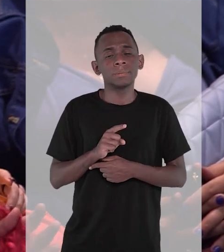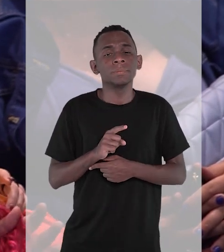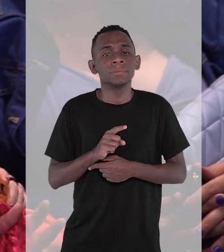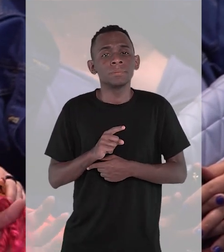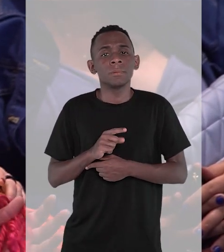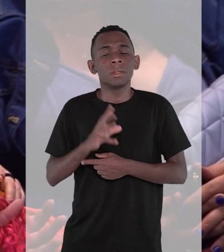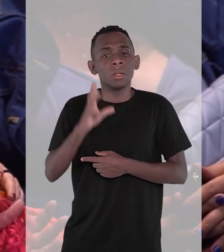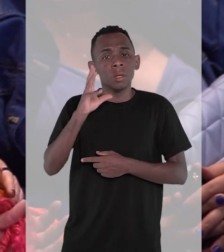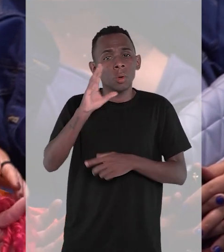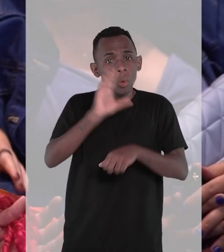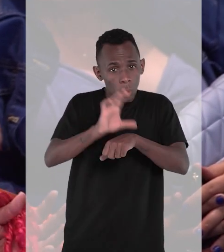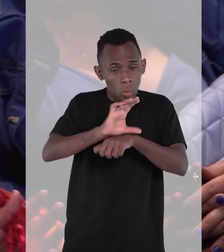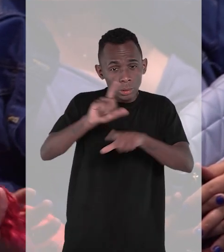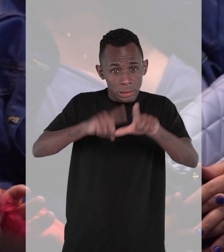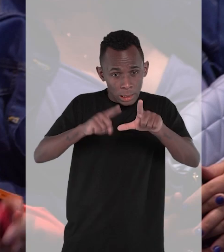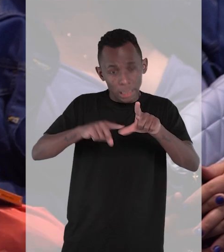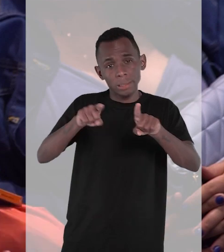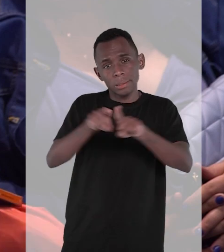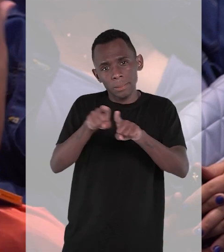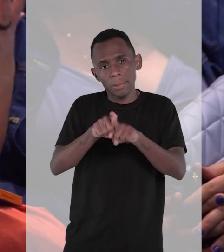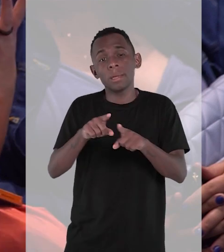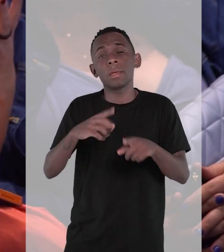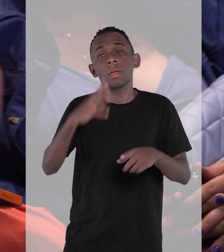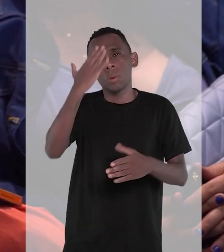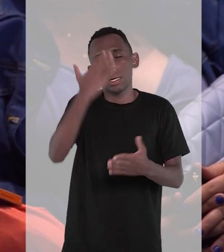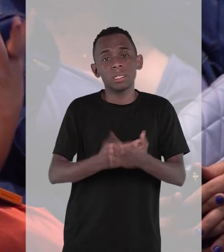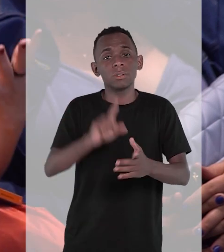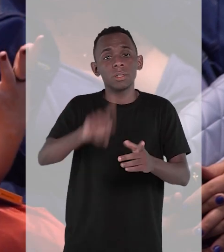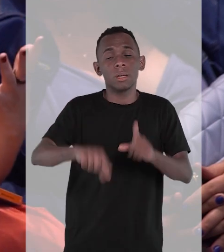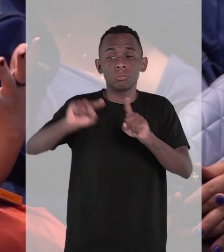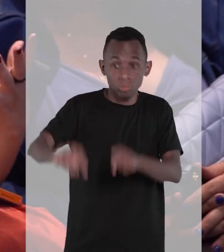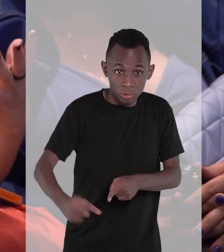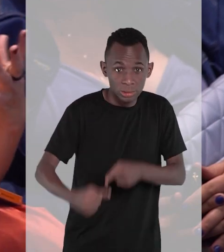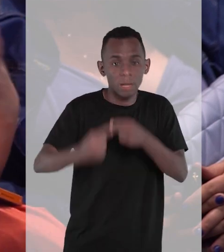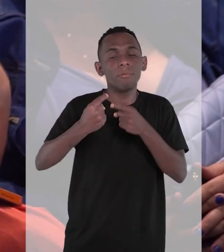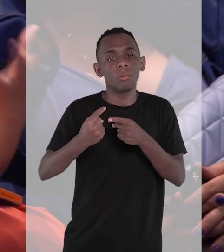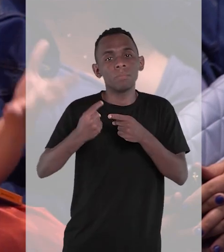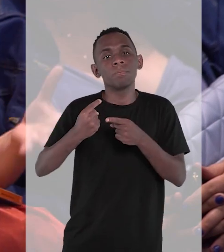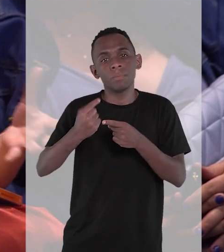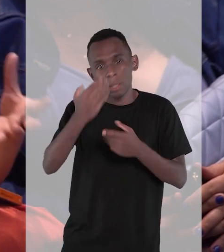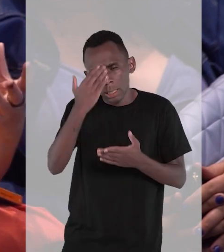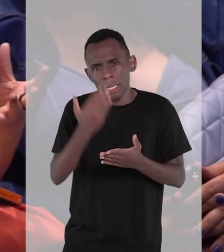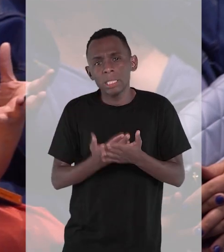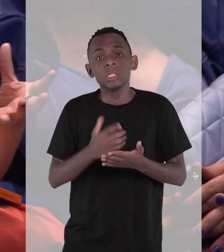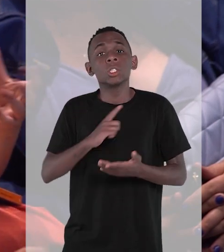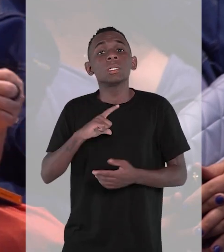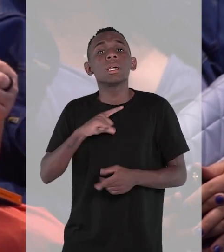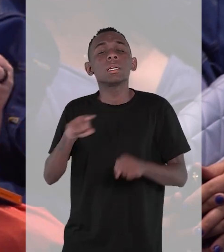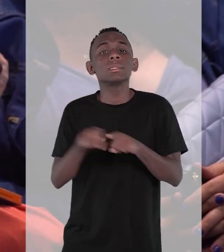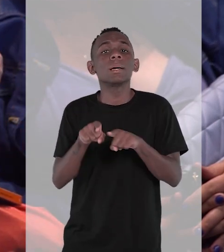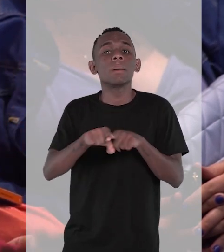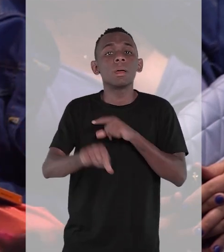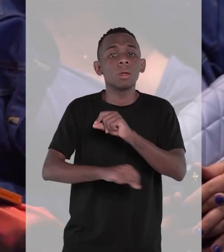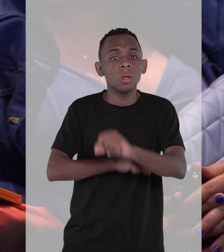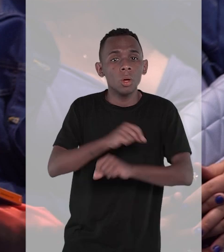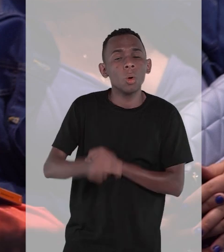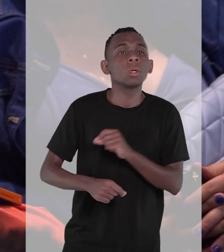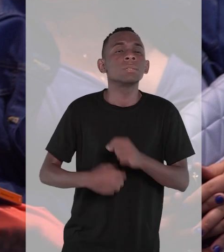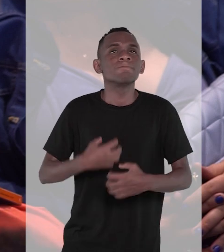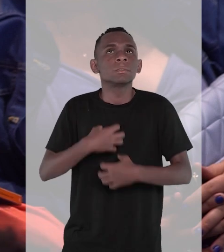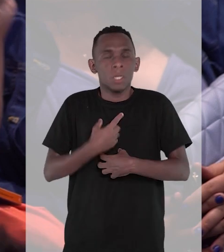é um grande desafio. E acho mesmo que existe essa coisa